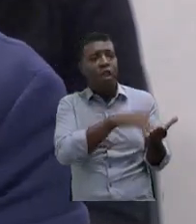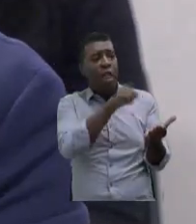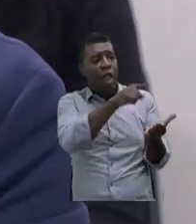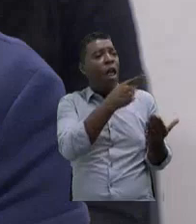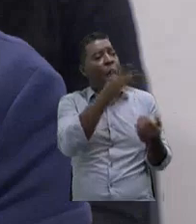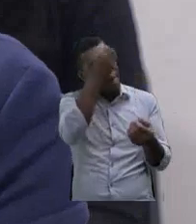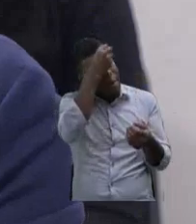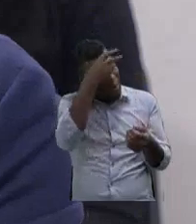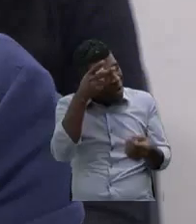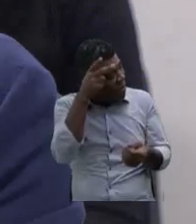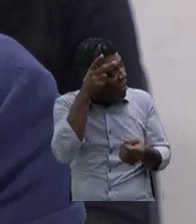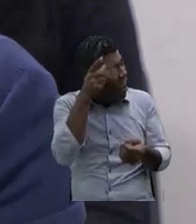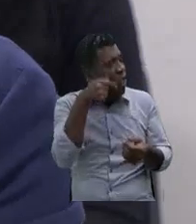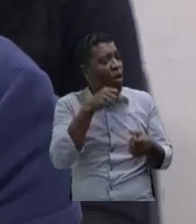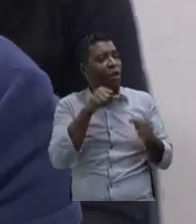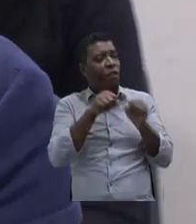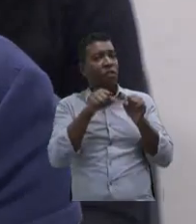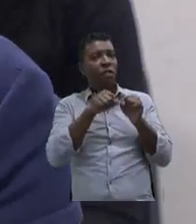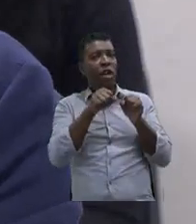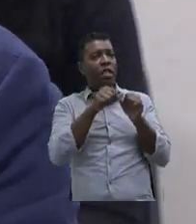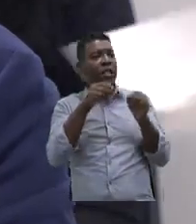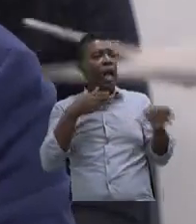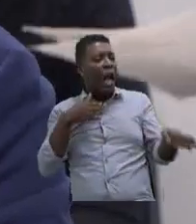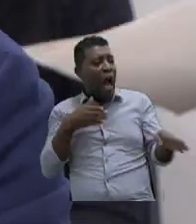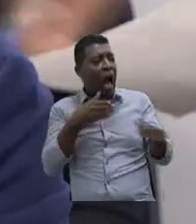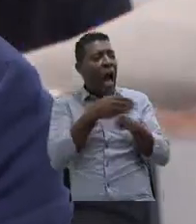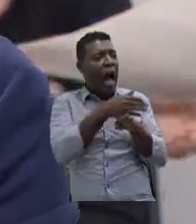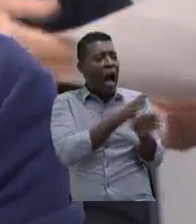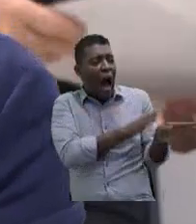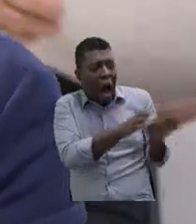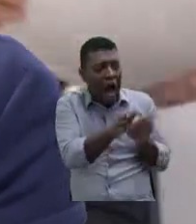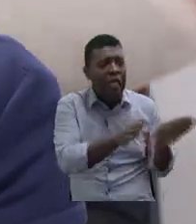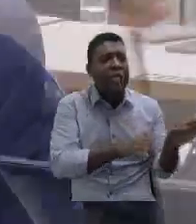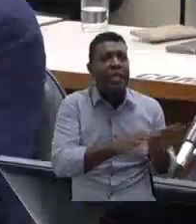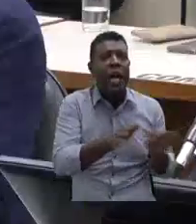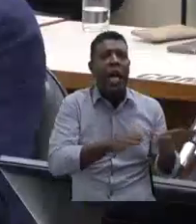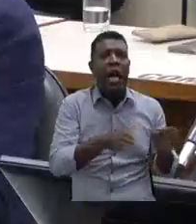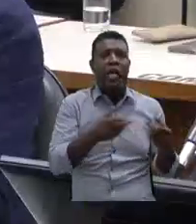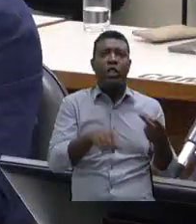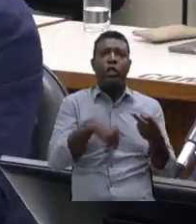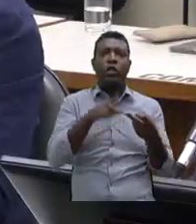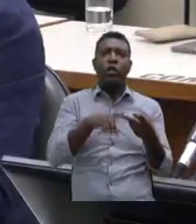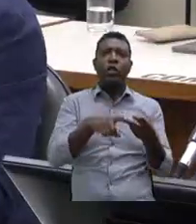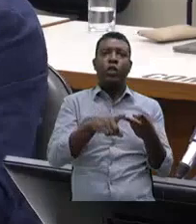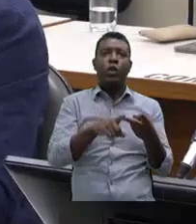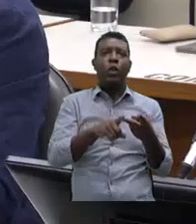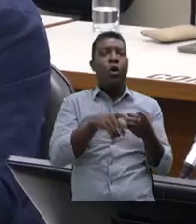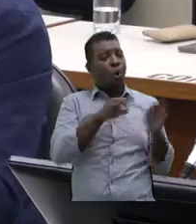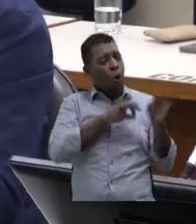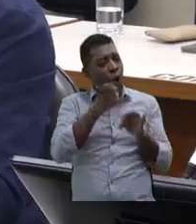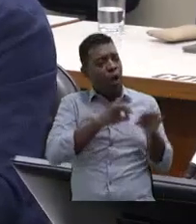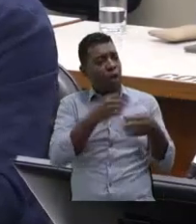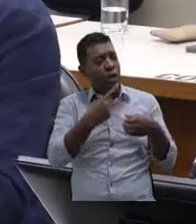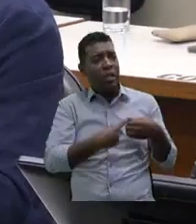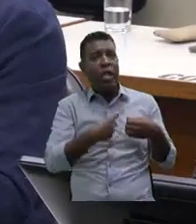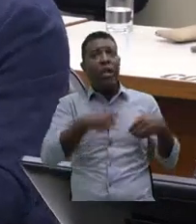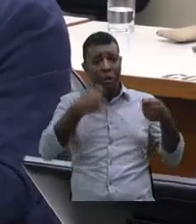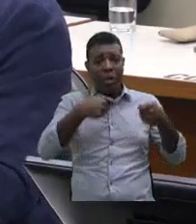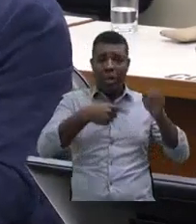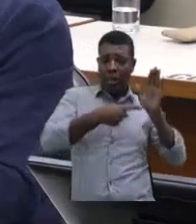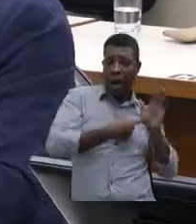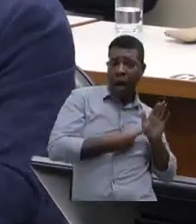acessos, organizou a cidade toda num novo. Eu acho que a gente tem que mostrar isso que foi